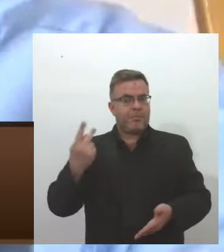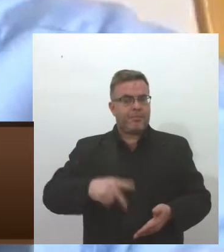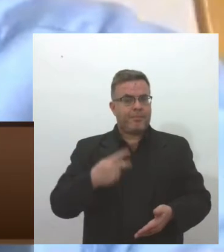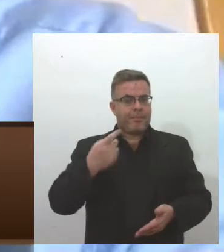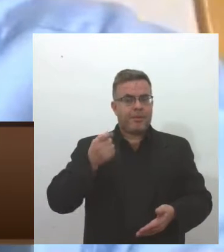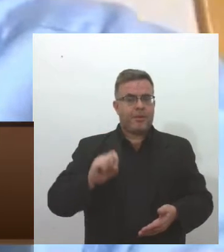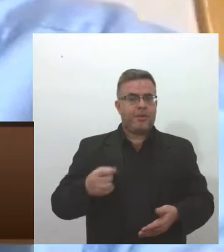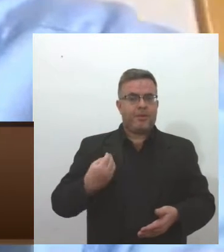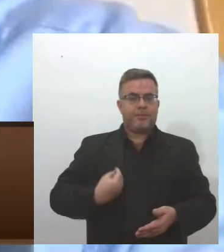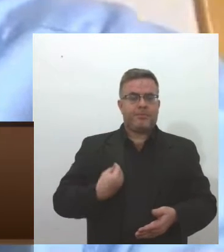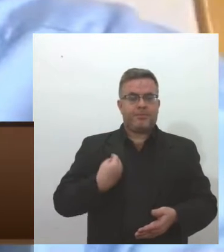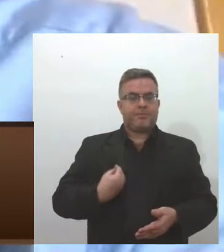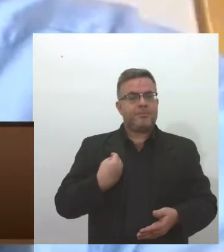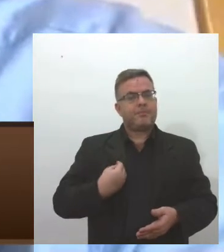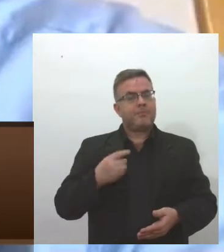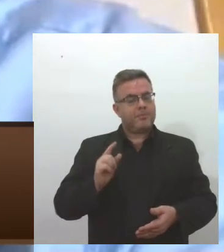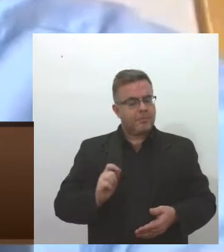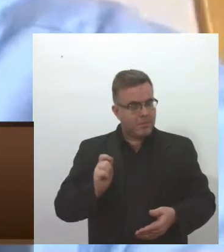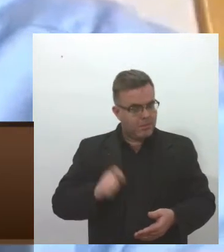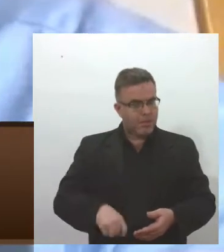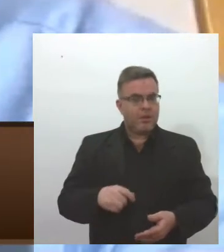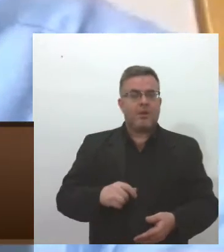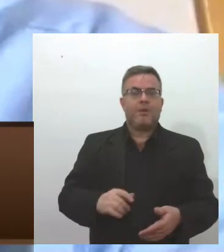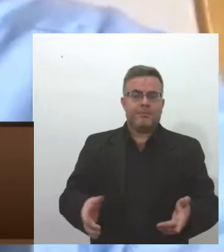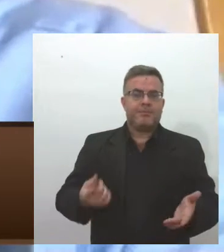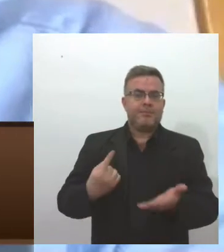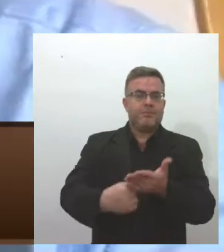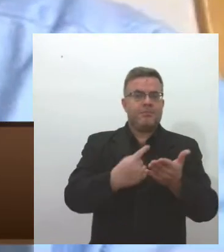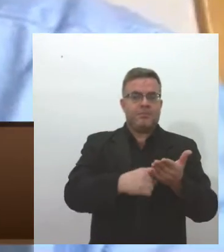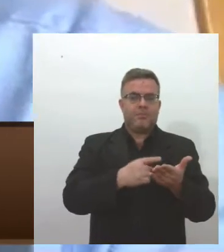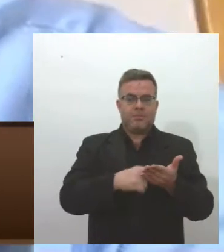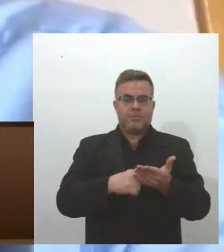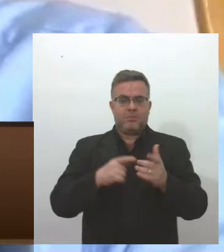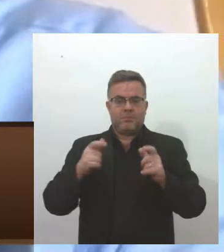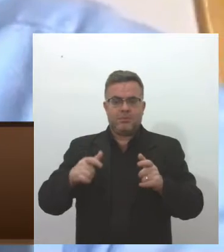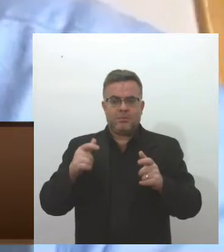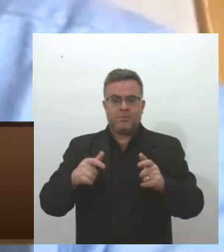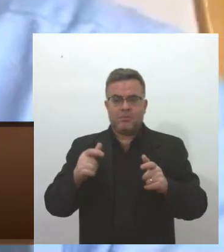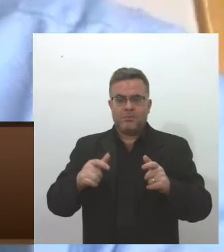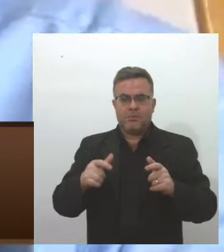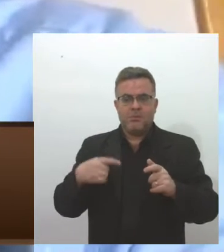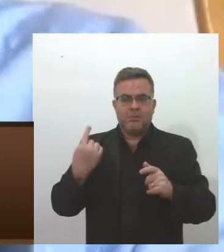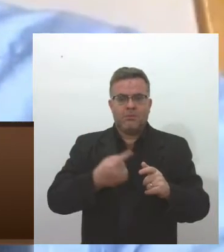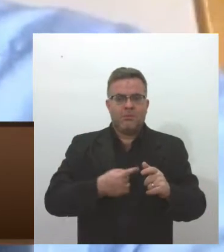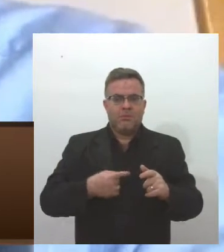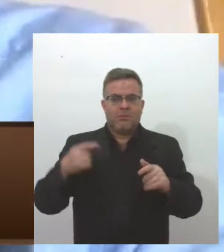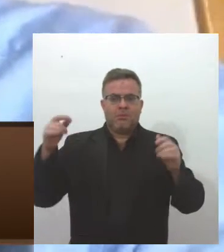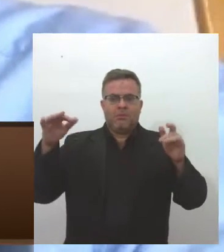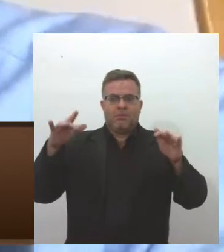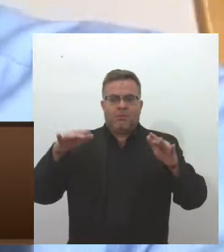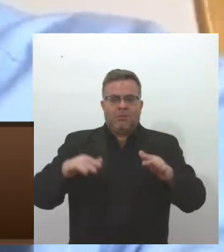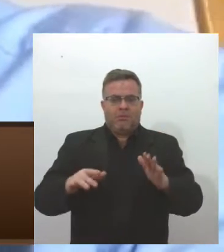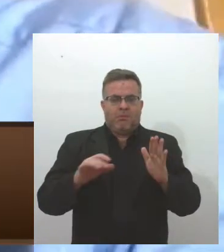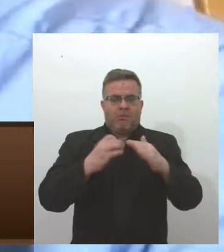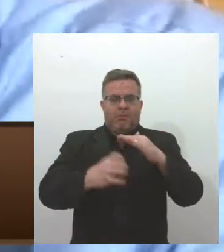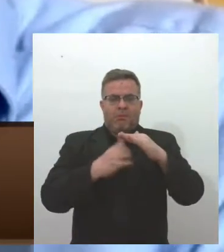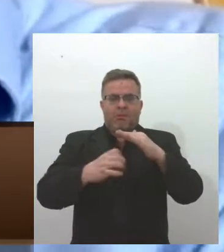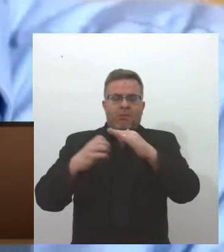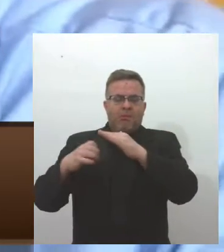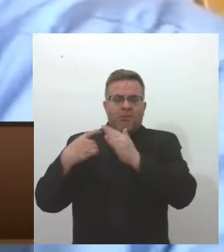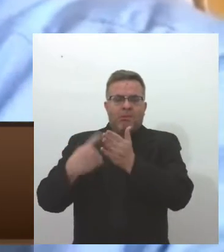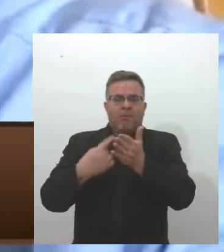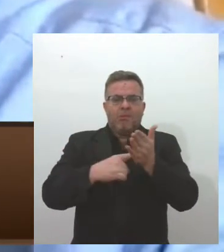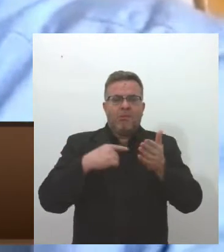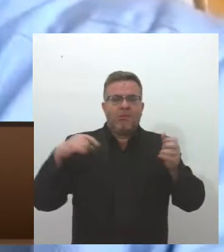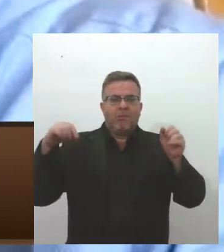presente, onde lá estarão as principais operadoras, agentes de viagens, companhias aéreas. Enfim,